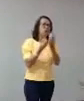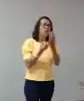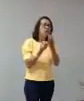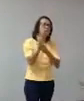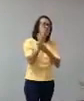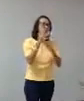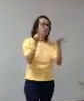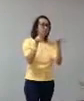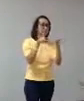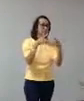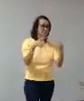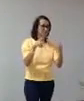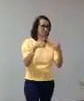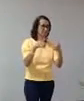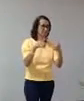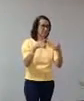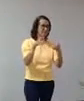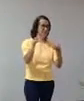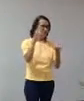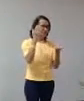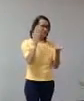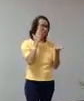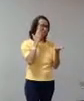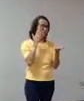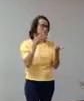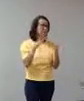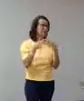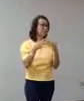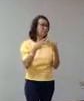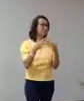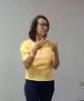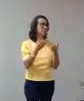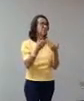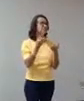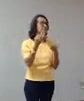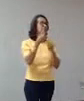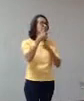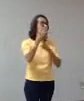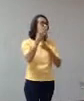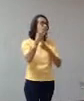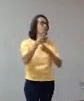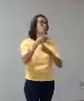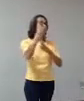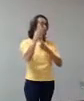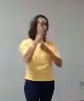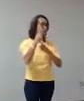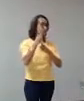vocês chutariam mais ou menos quanto corresponderia de 24 horas?